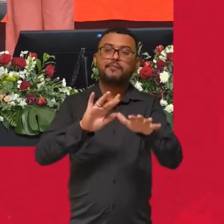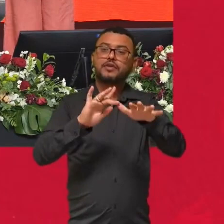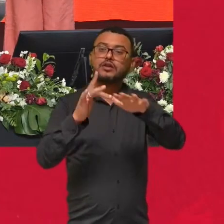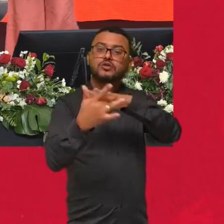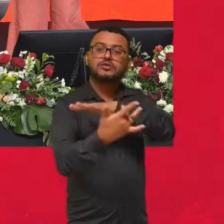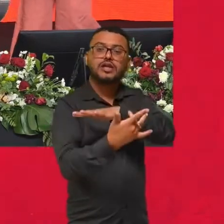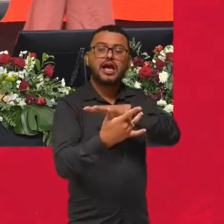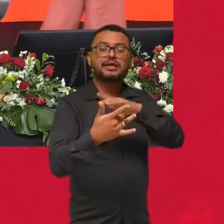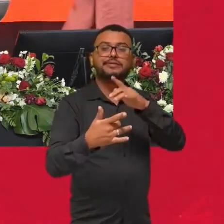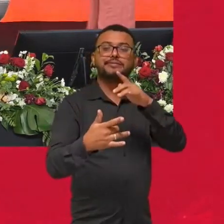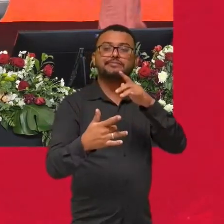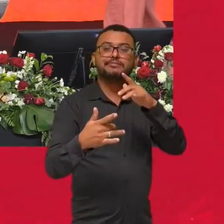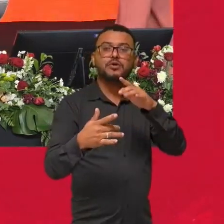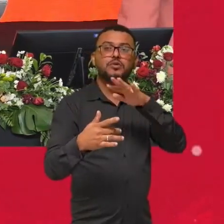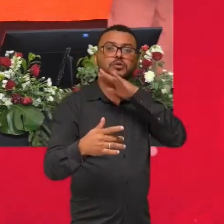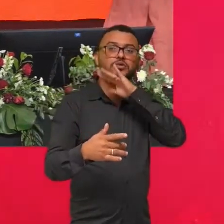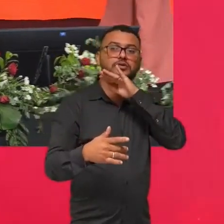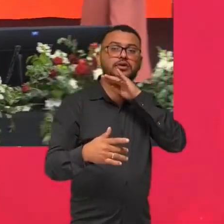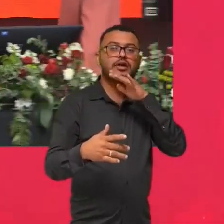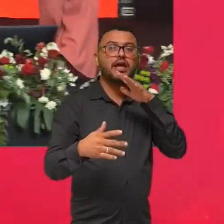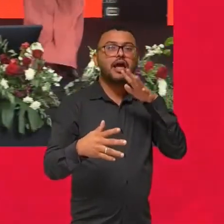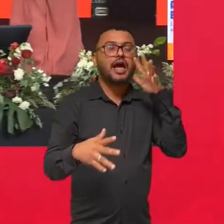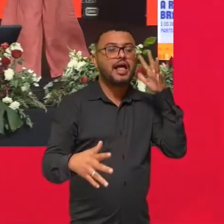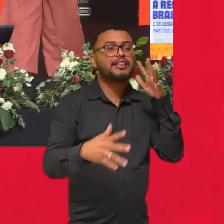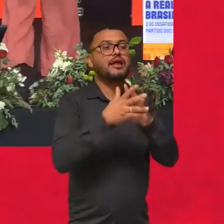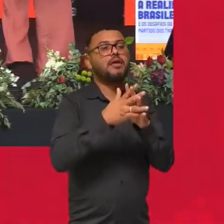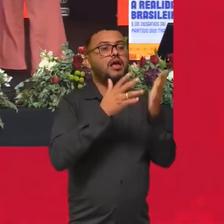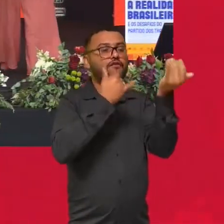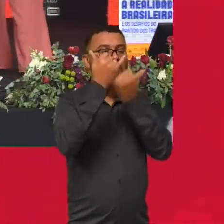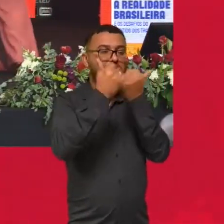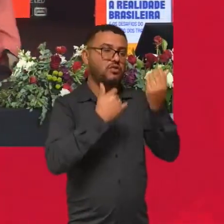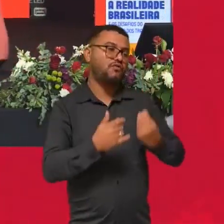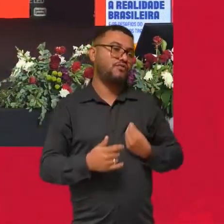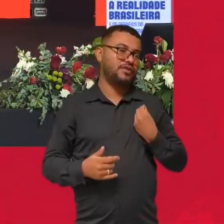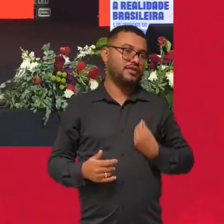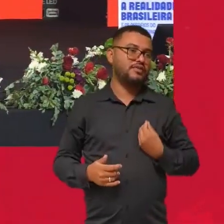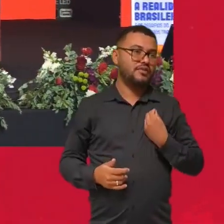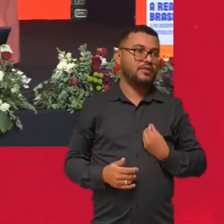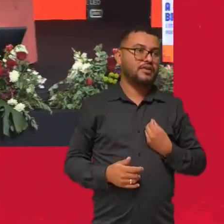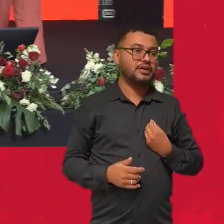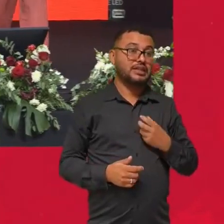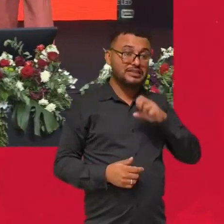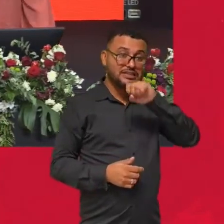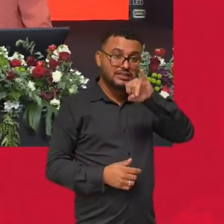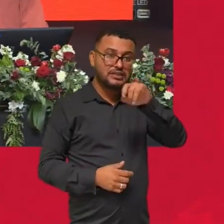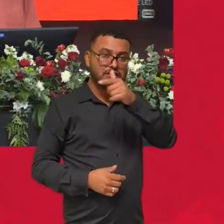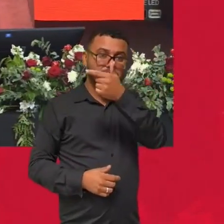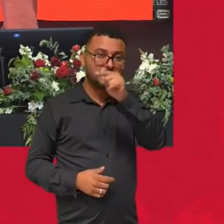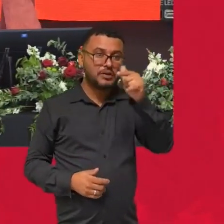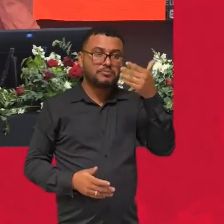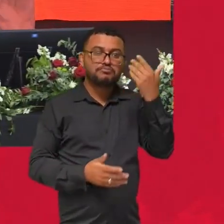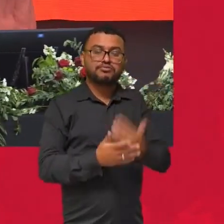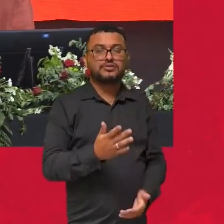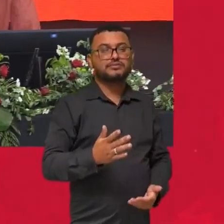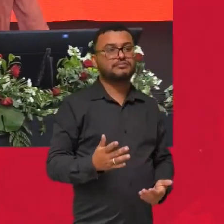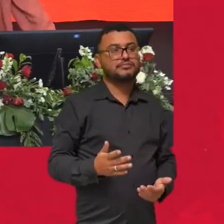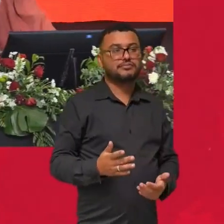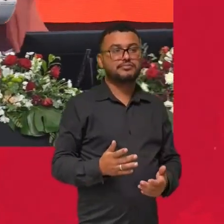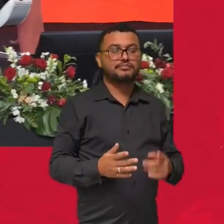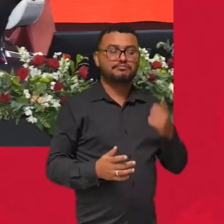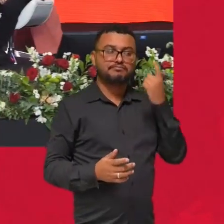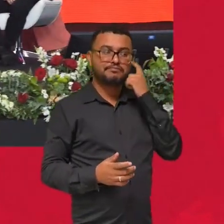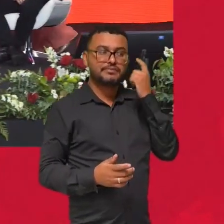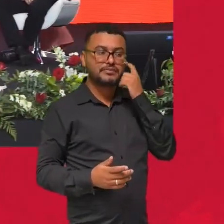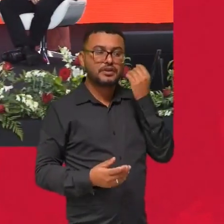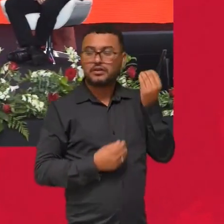é de informação que ela vive de foco, senão eu me perco. E eu preciso também lembrar que eu